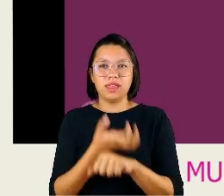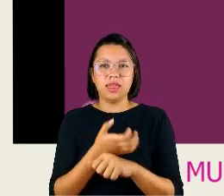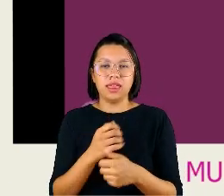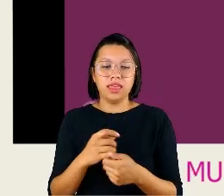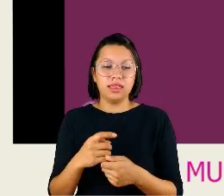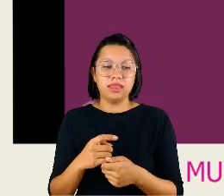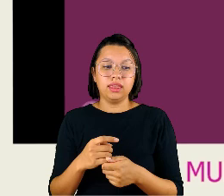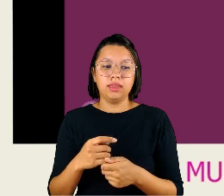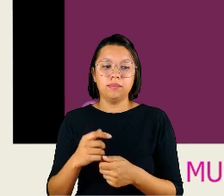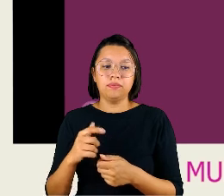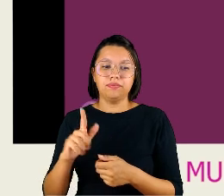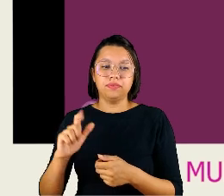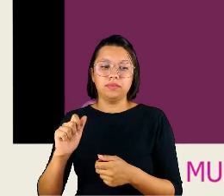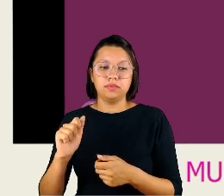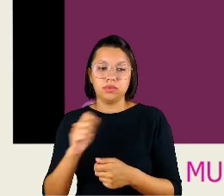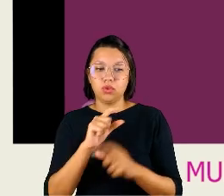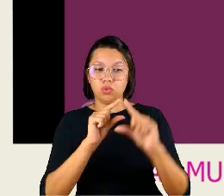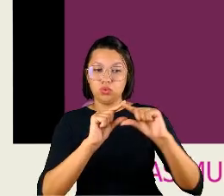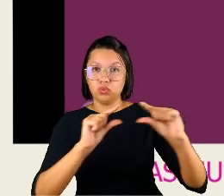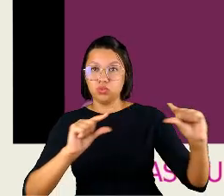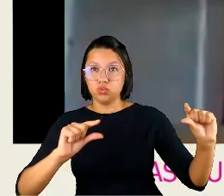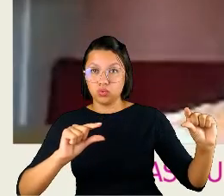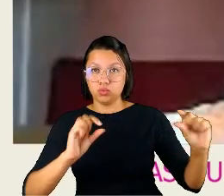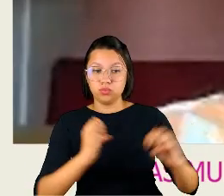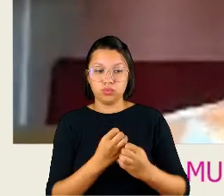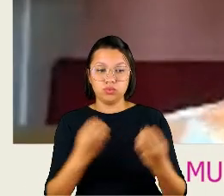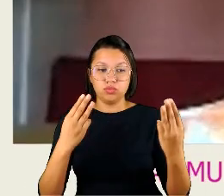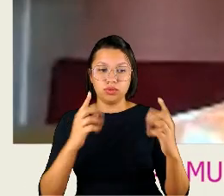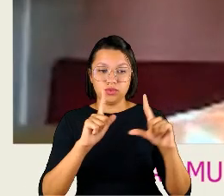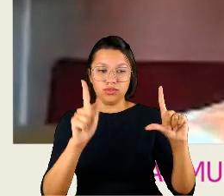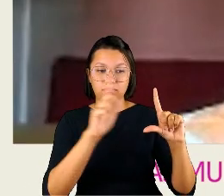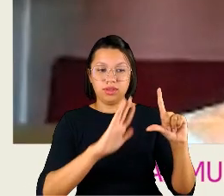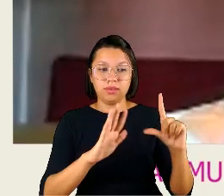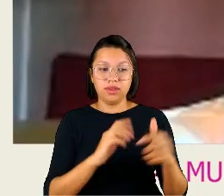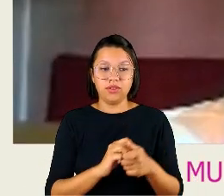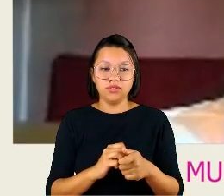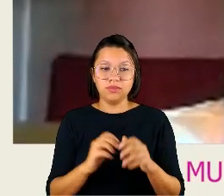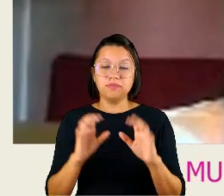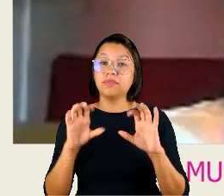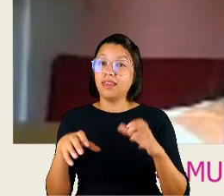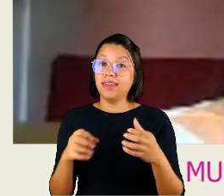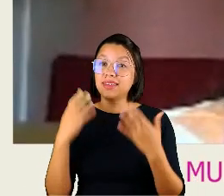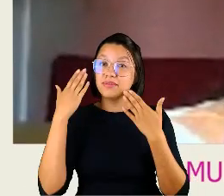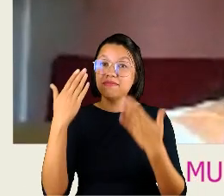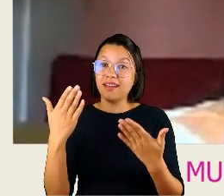é lab.thinkolog.com, e é isso. Obrigada.